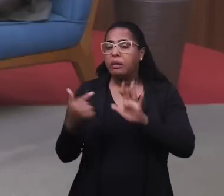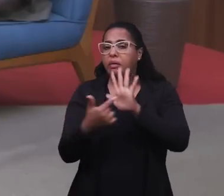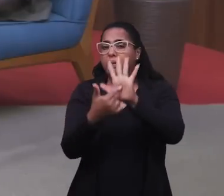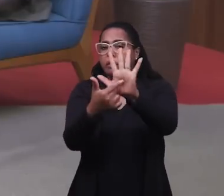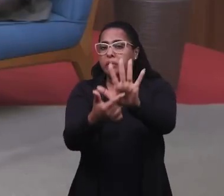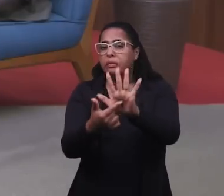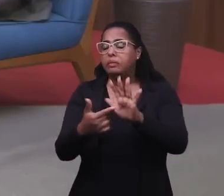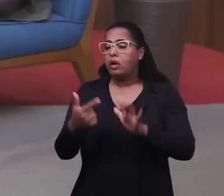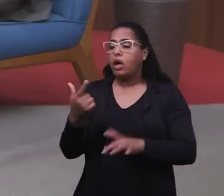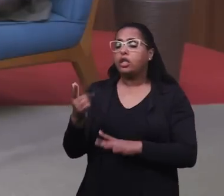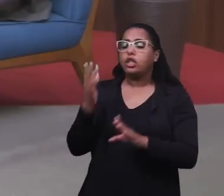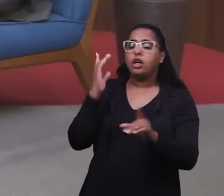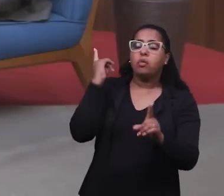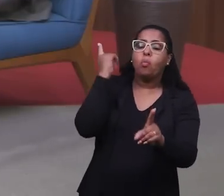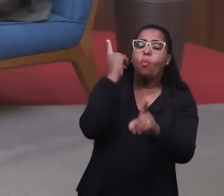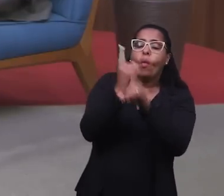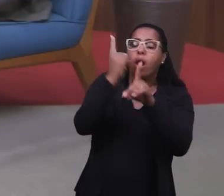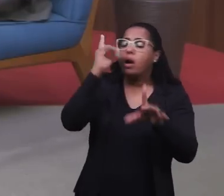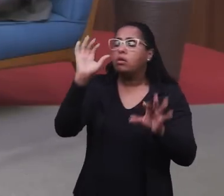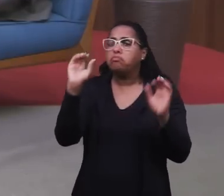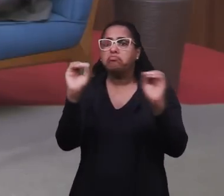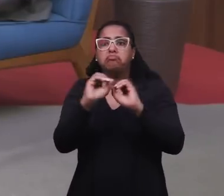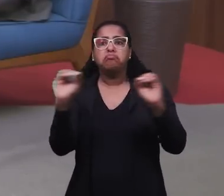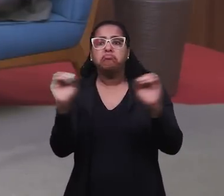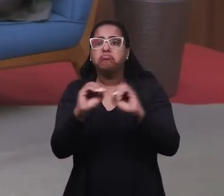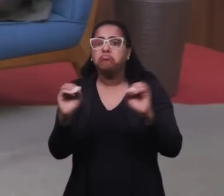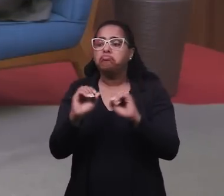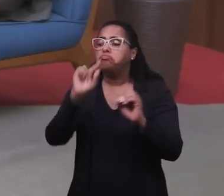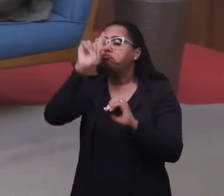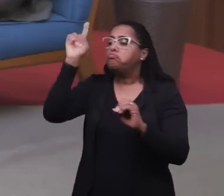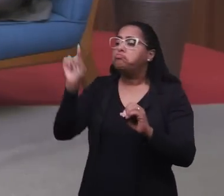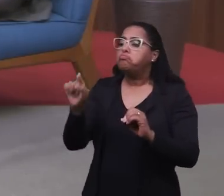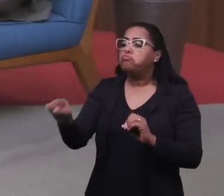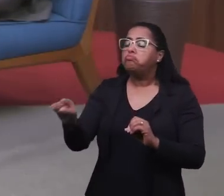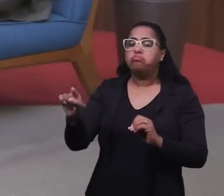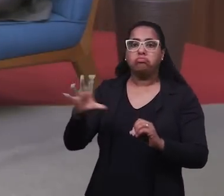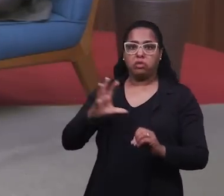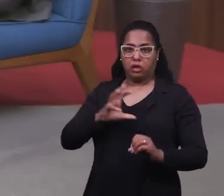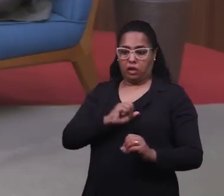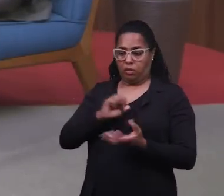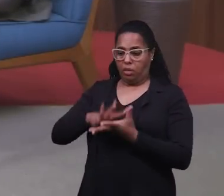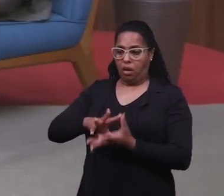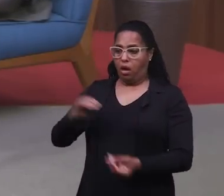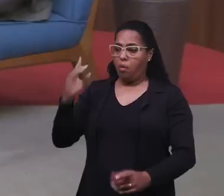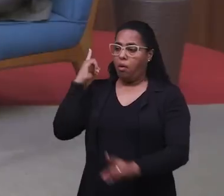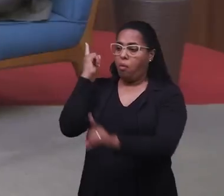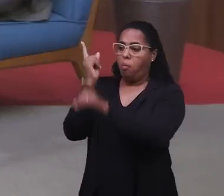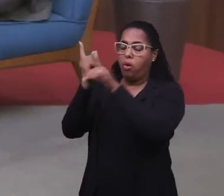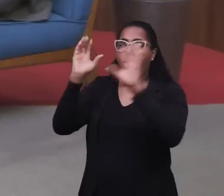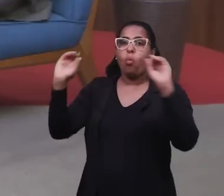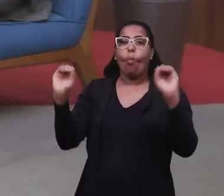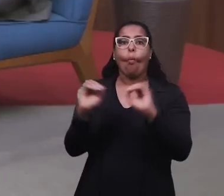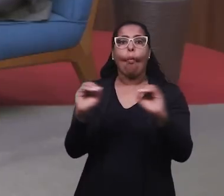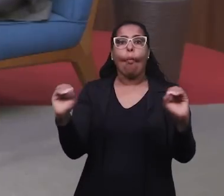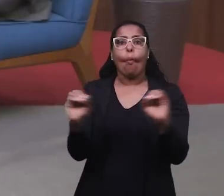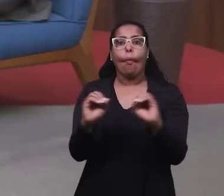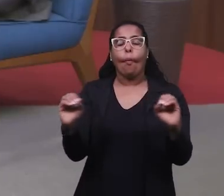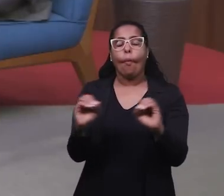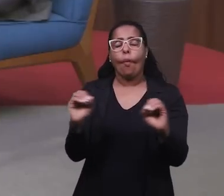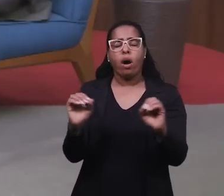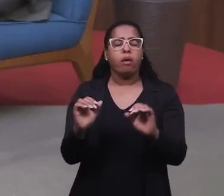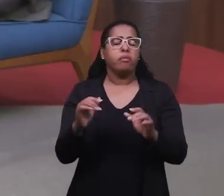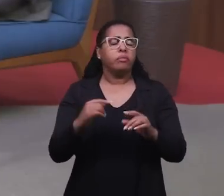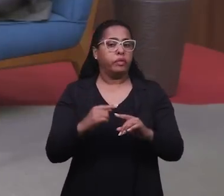houve o êxito, né? O amado não foi achado. E aí a gente volta